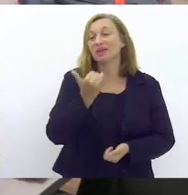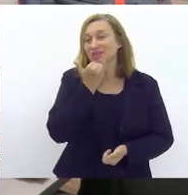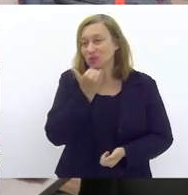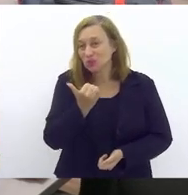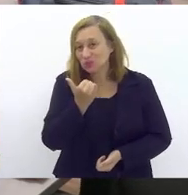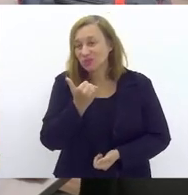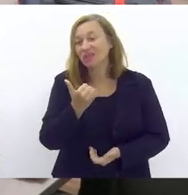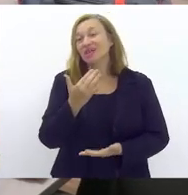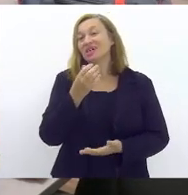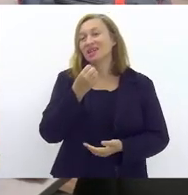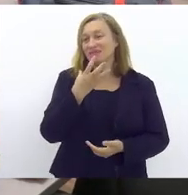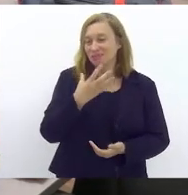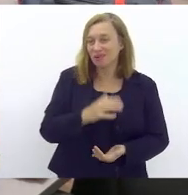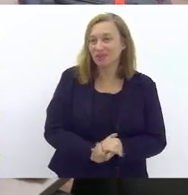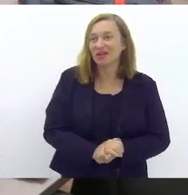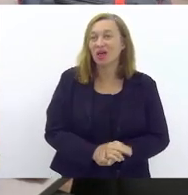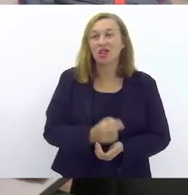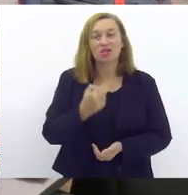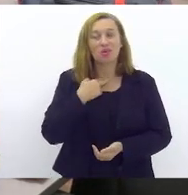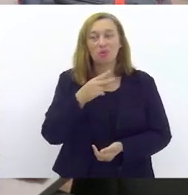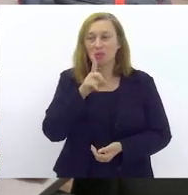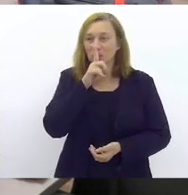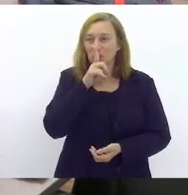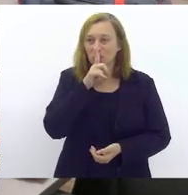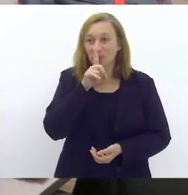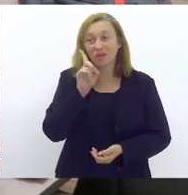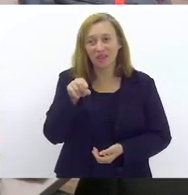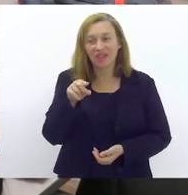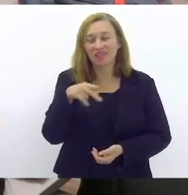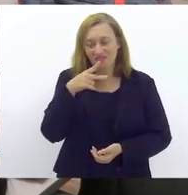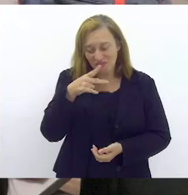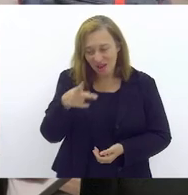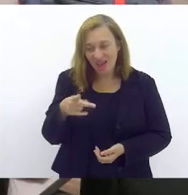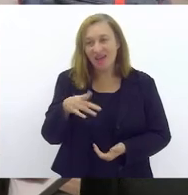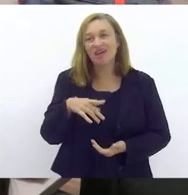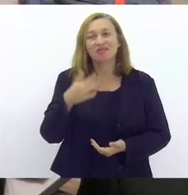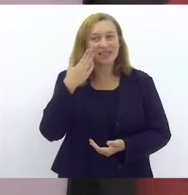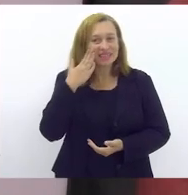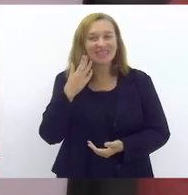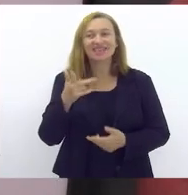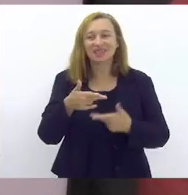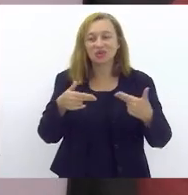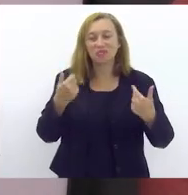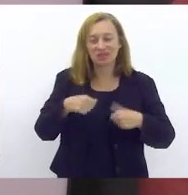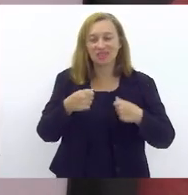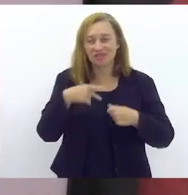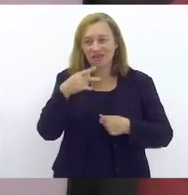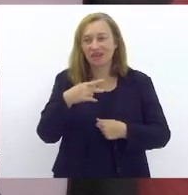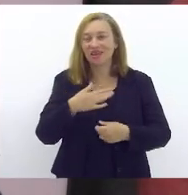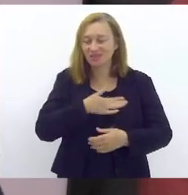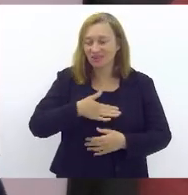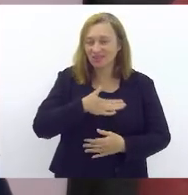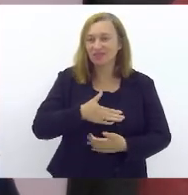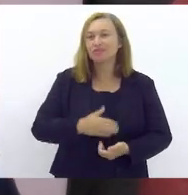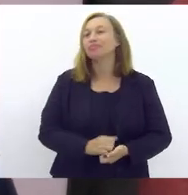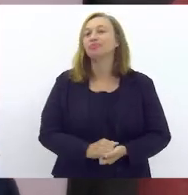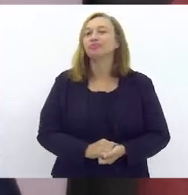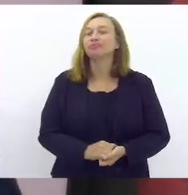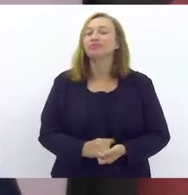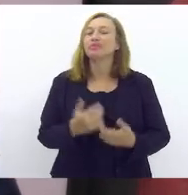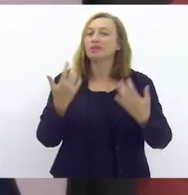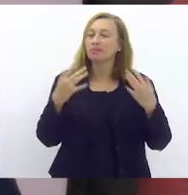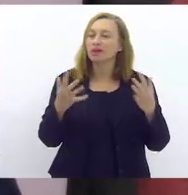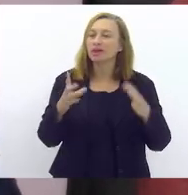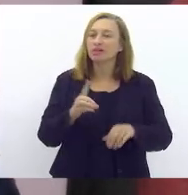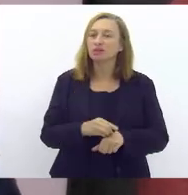mesmo, que bom. Não pode ser mudo, né? Tem que falar mesmo, porque entende das coisas, tem que falar, e a gente gosta. Quero cumprimentar